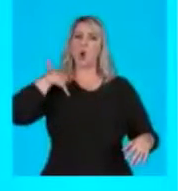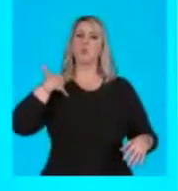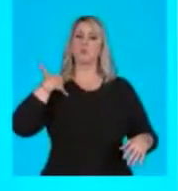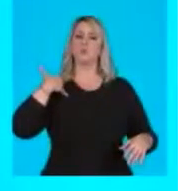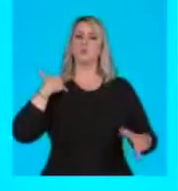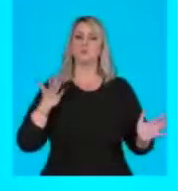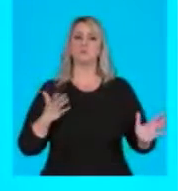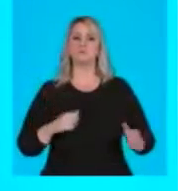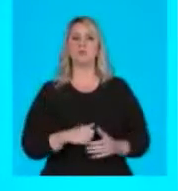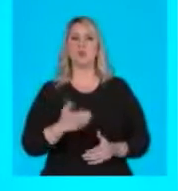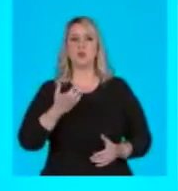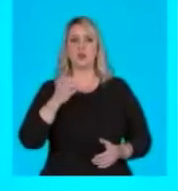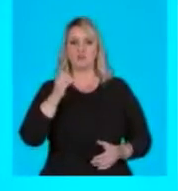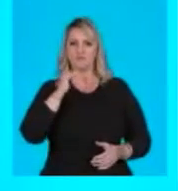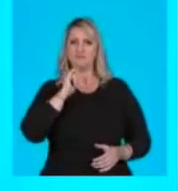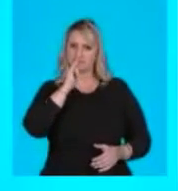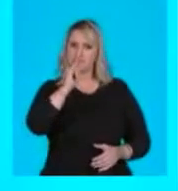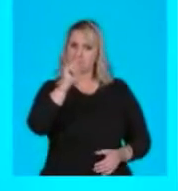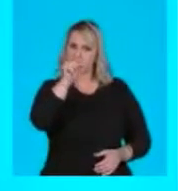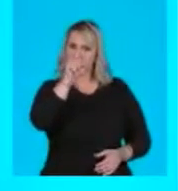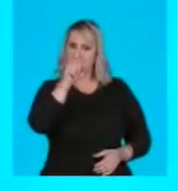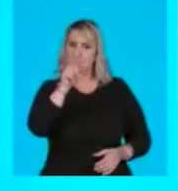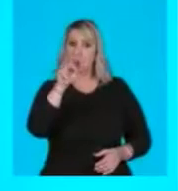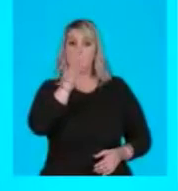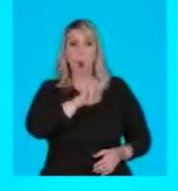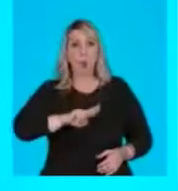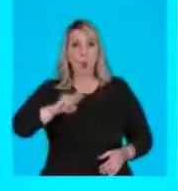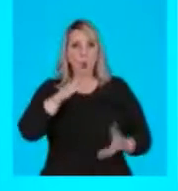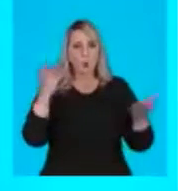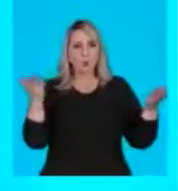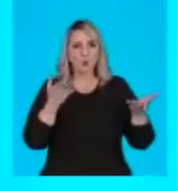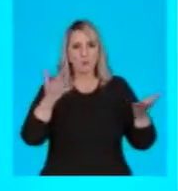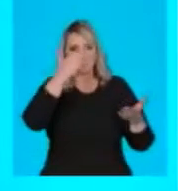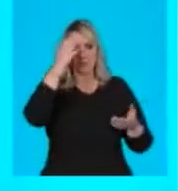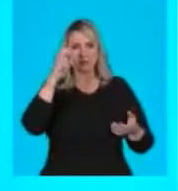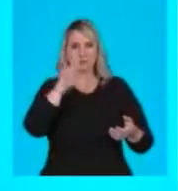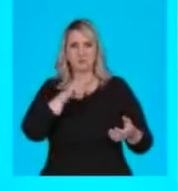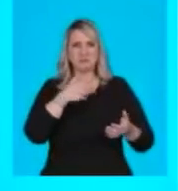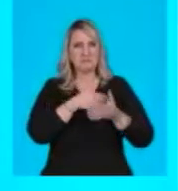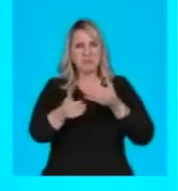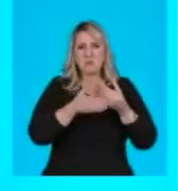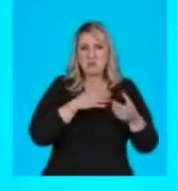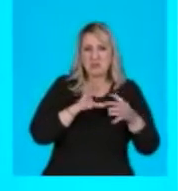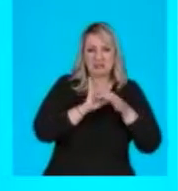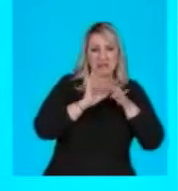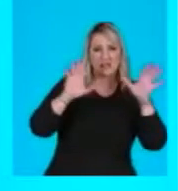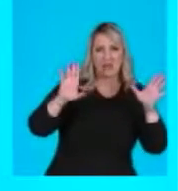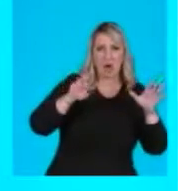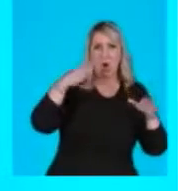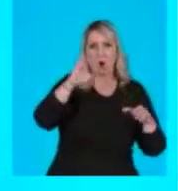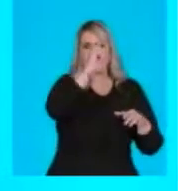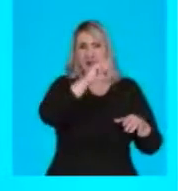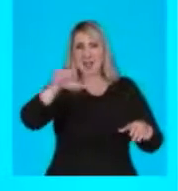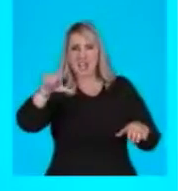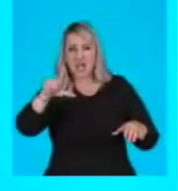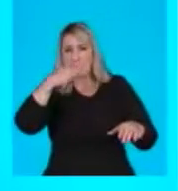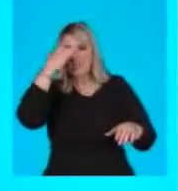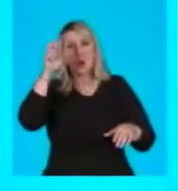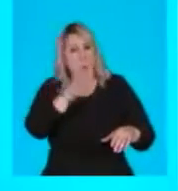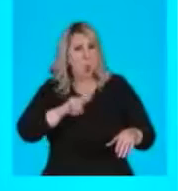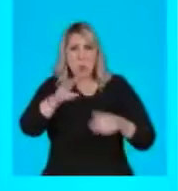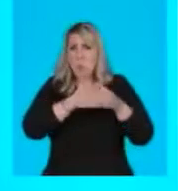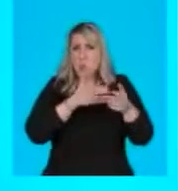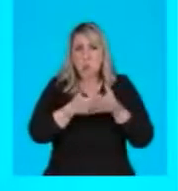psol agora quero dizer pra você que o consumo hoje alguém que quer consumir droga seja uma droga legal ou uma droga legal a pessoa consome a droga